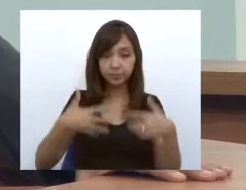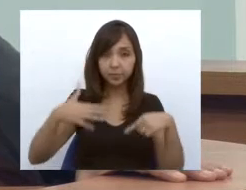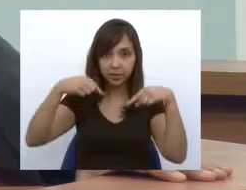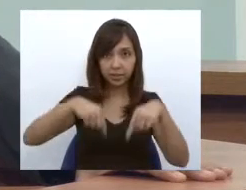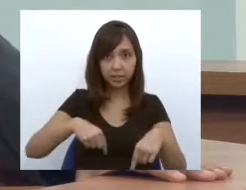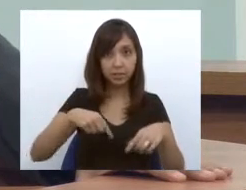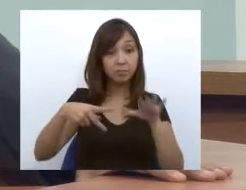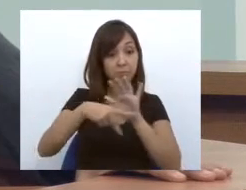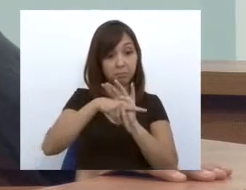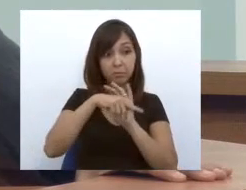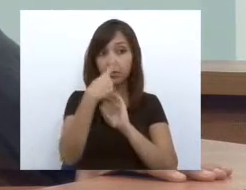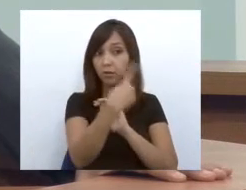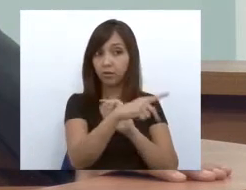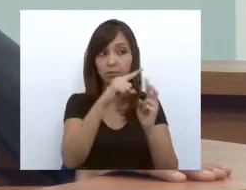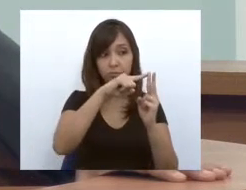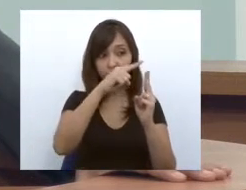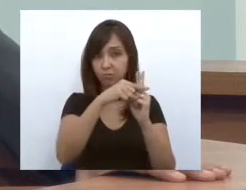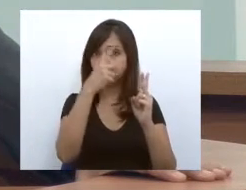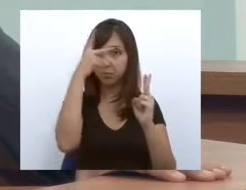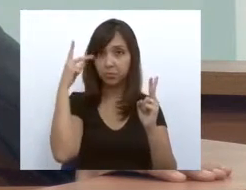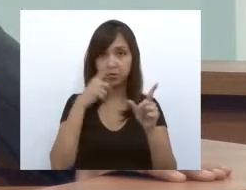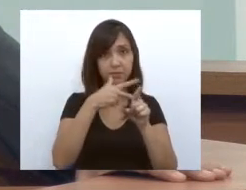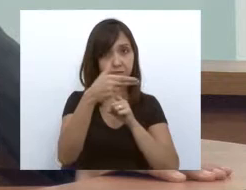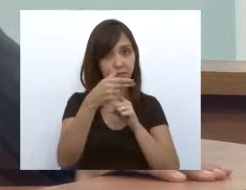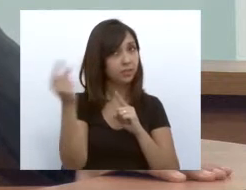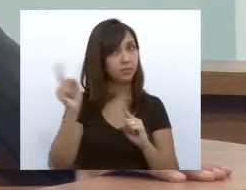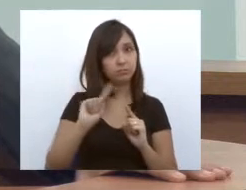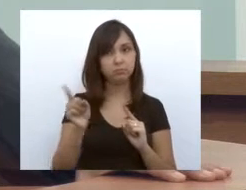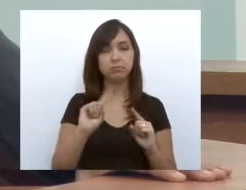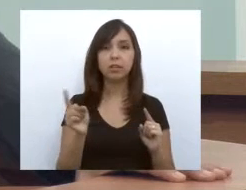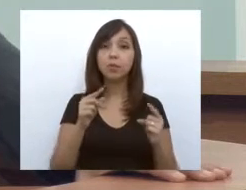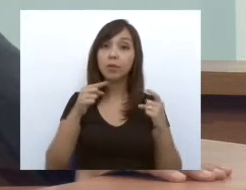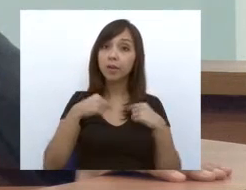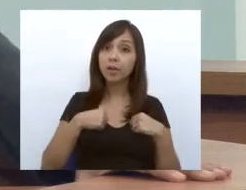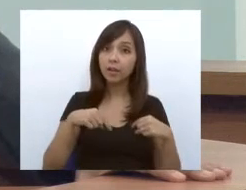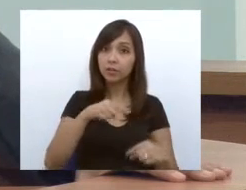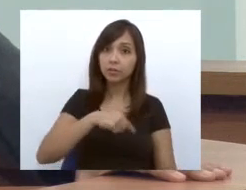com relação àquelas pessoas. Foi em